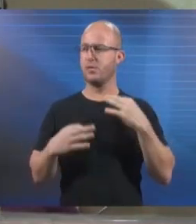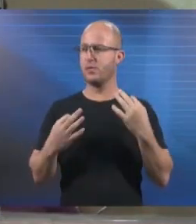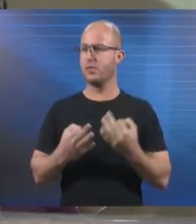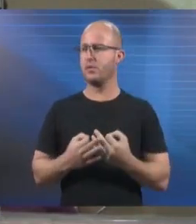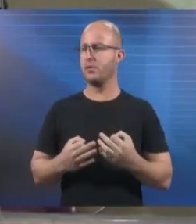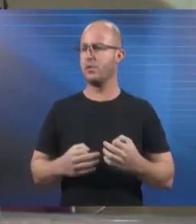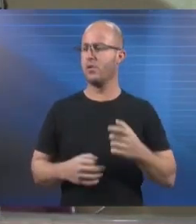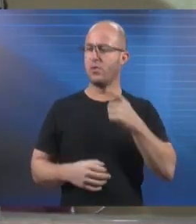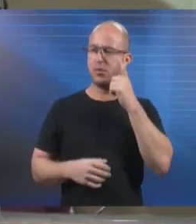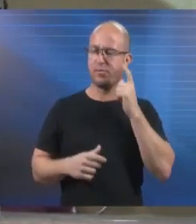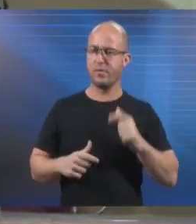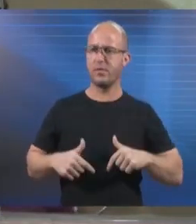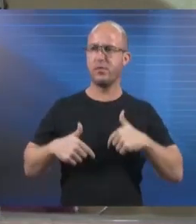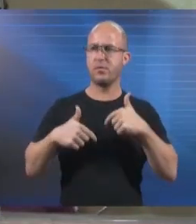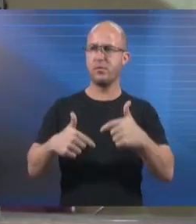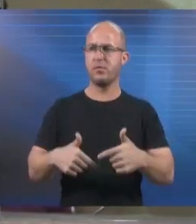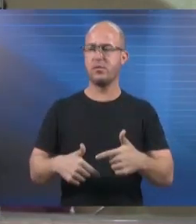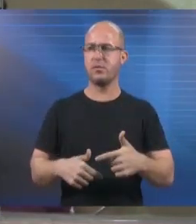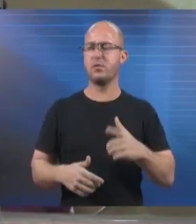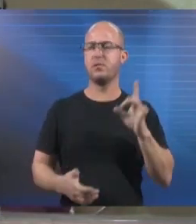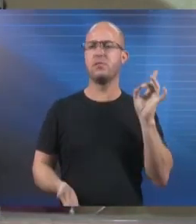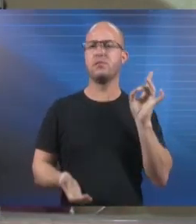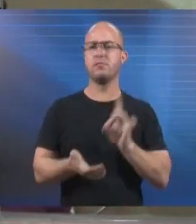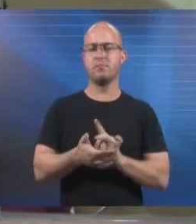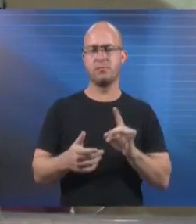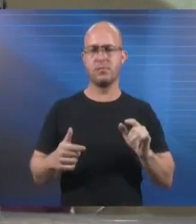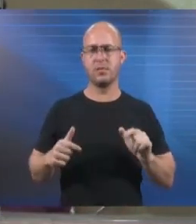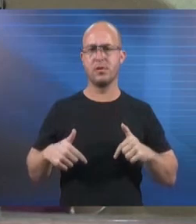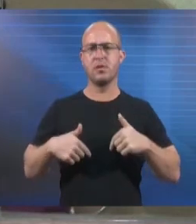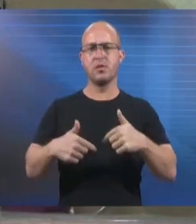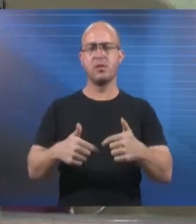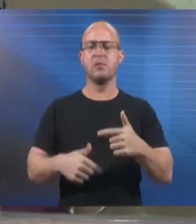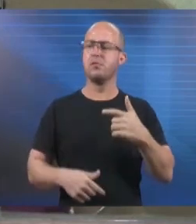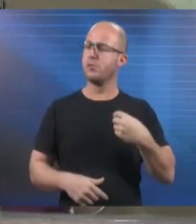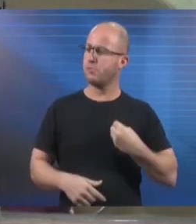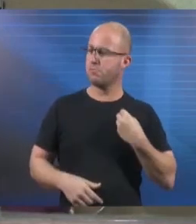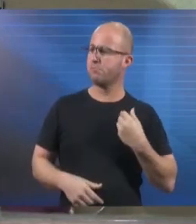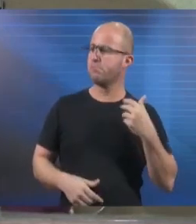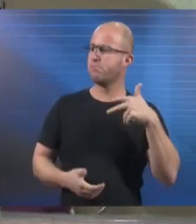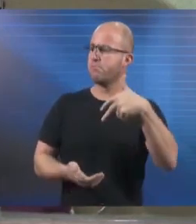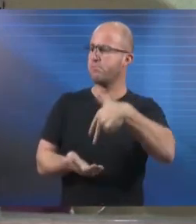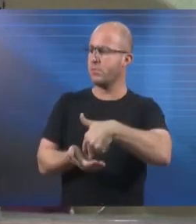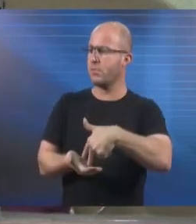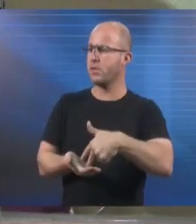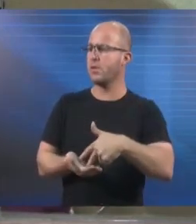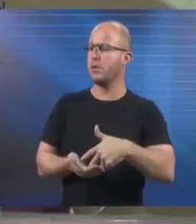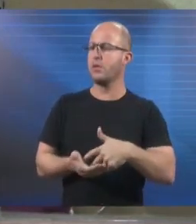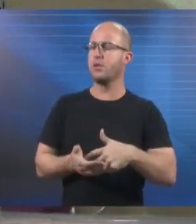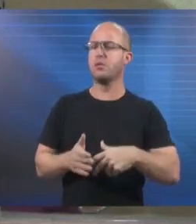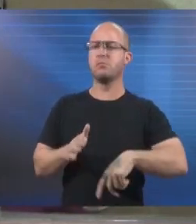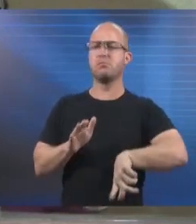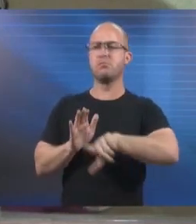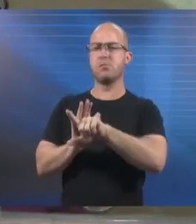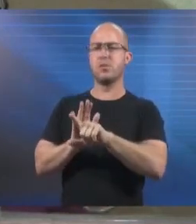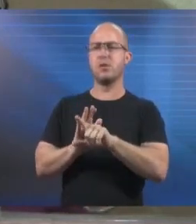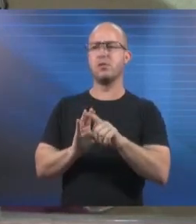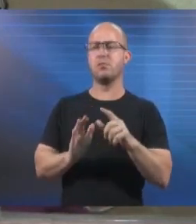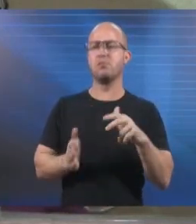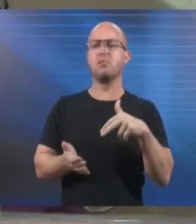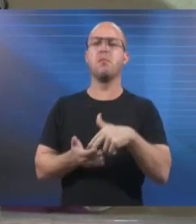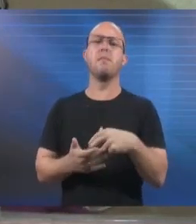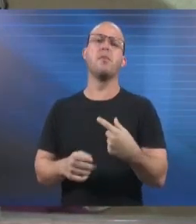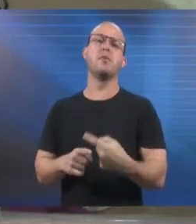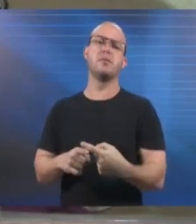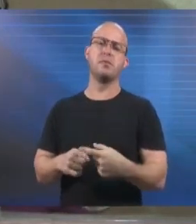luta ontem Essa foi a a verdadeira luta e eu estava presente e dei legitimidade quanto Deputado por